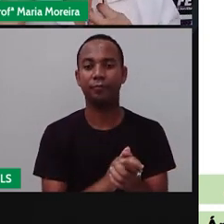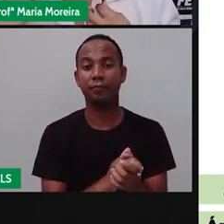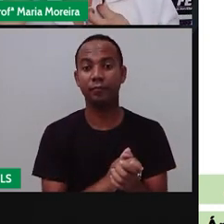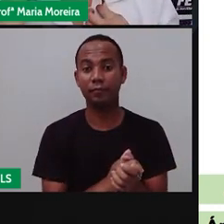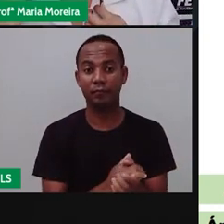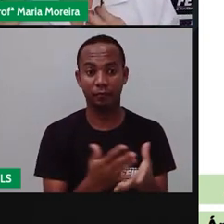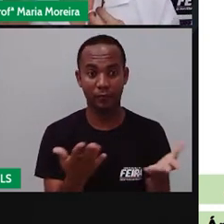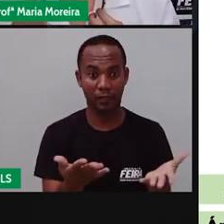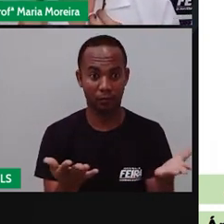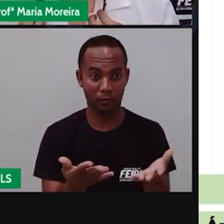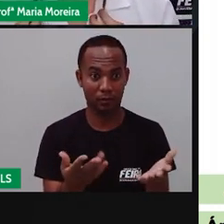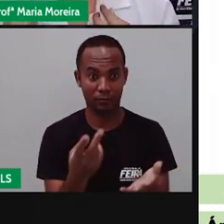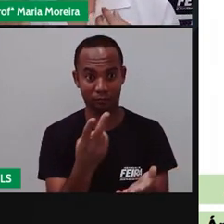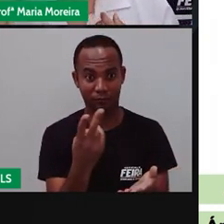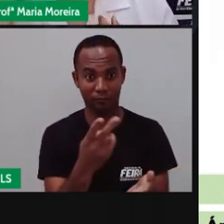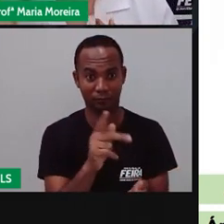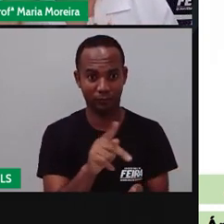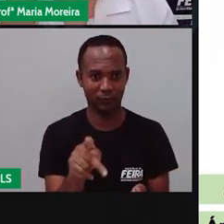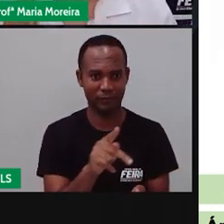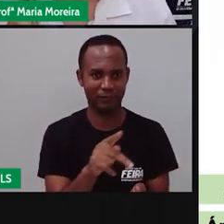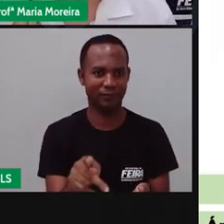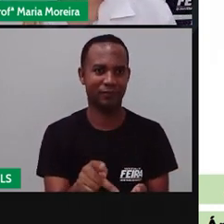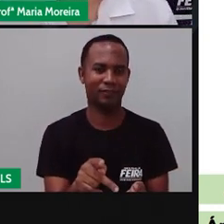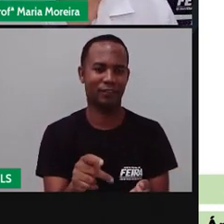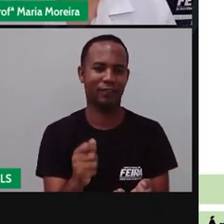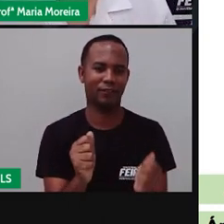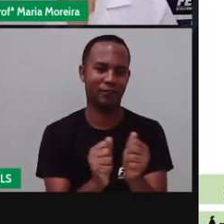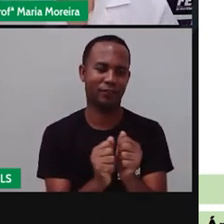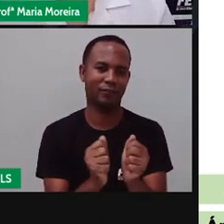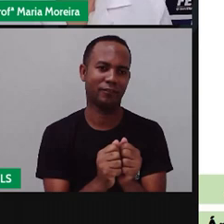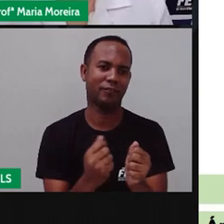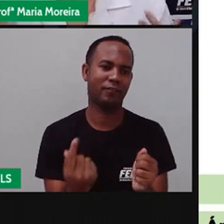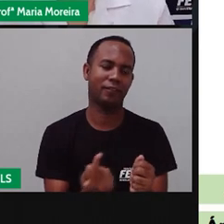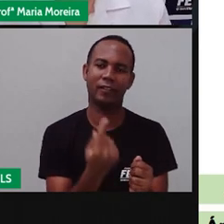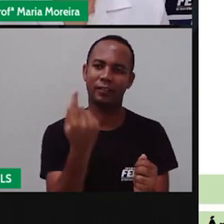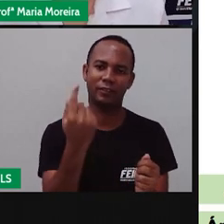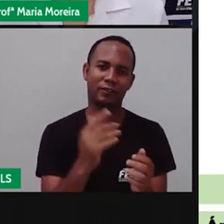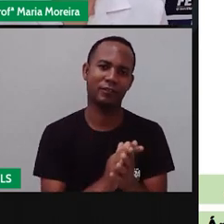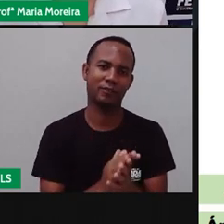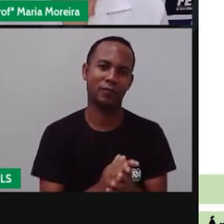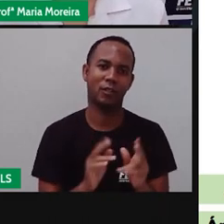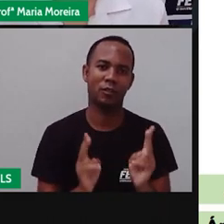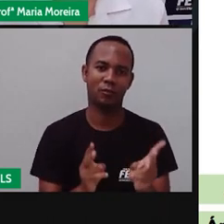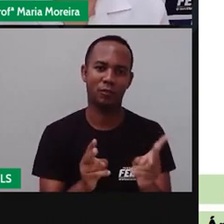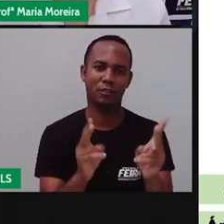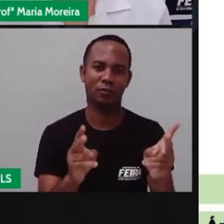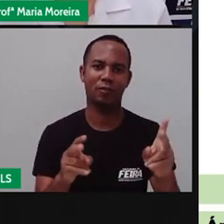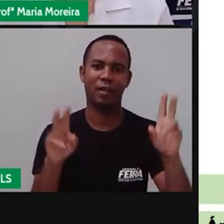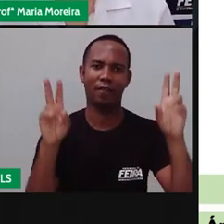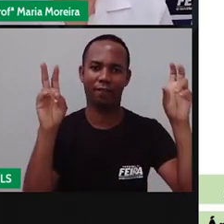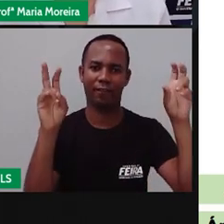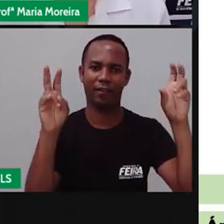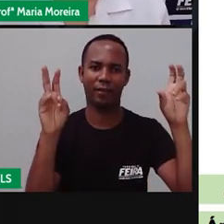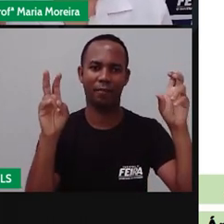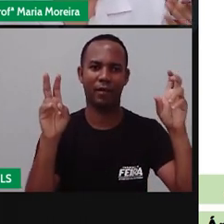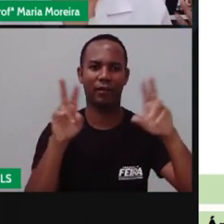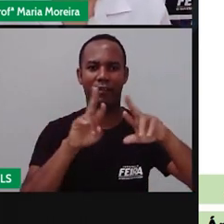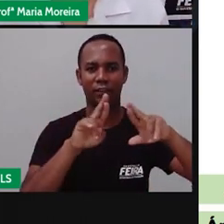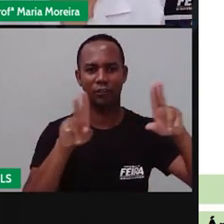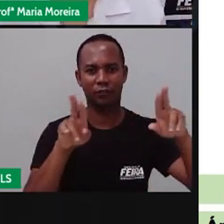aula. Animados? Porque a Pró tá super animada. E vamos continuar falando aí sobre o quê?